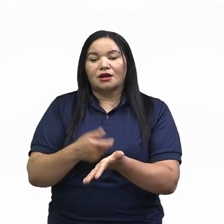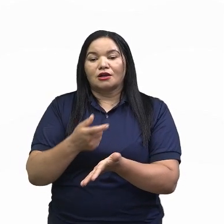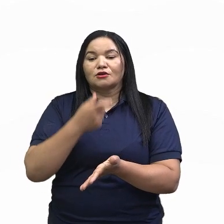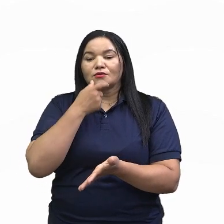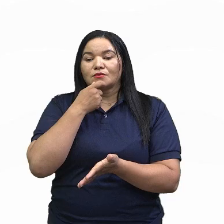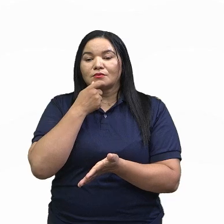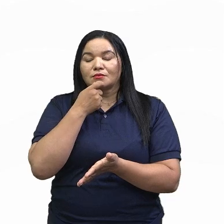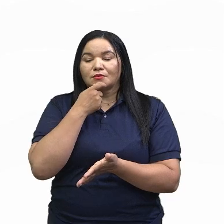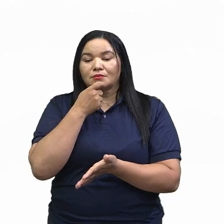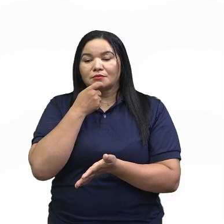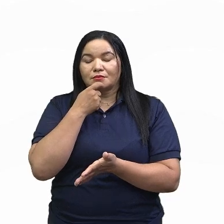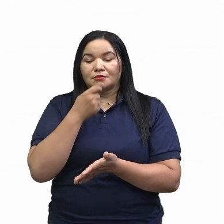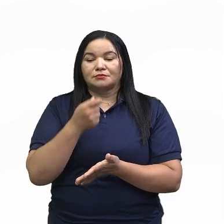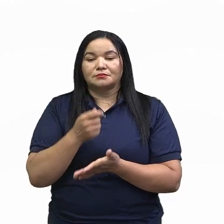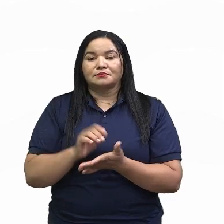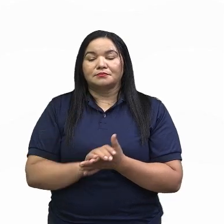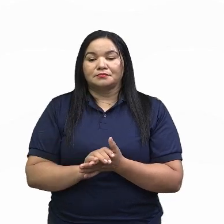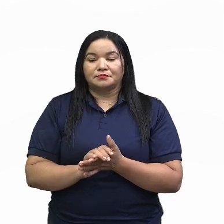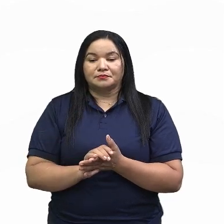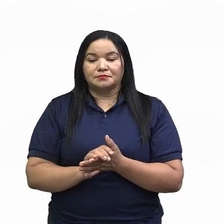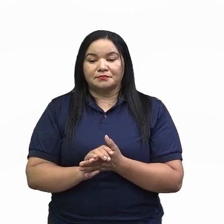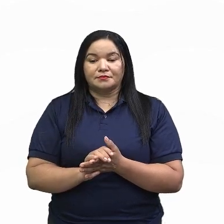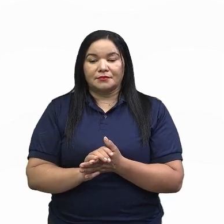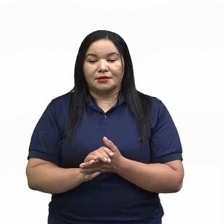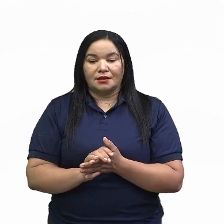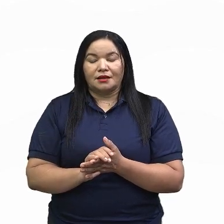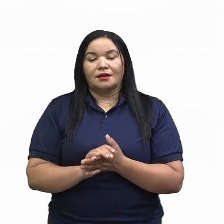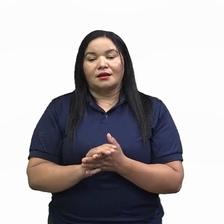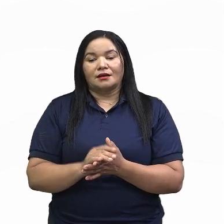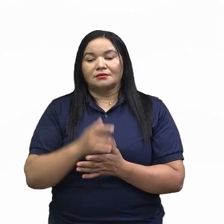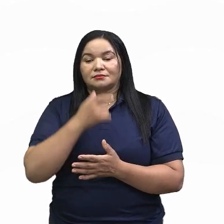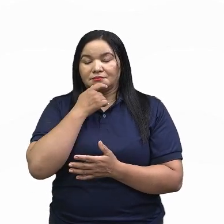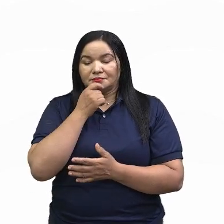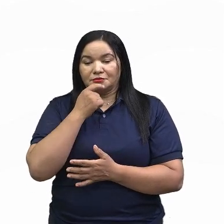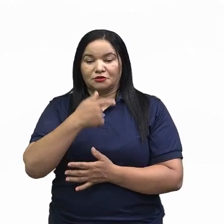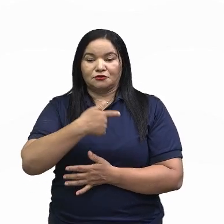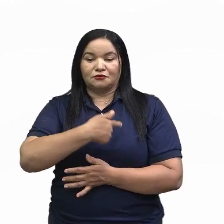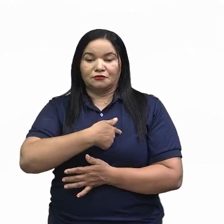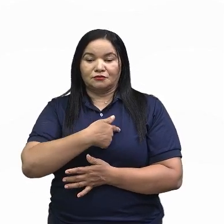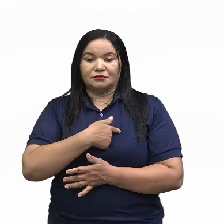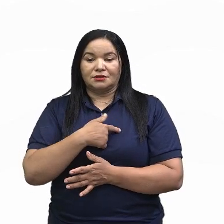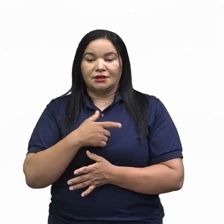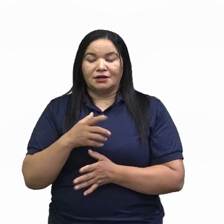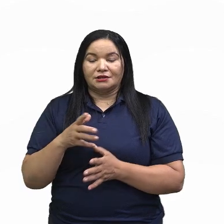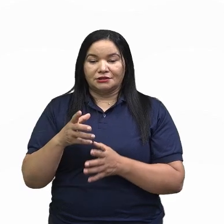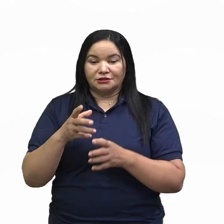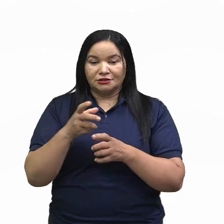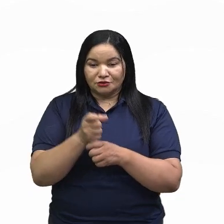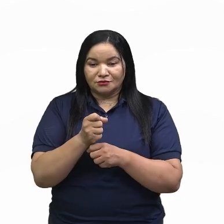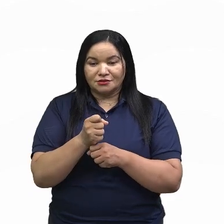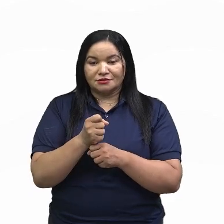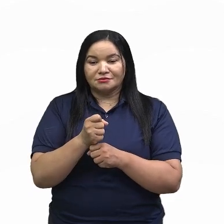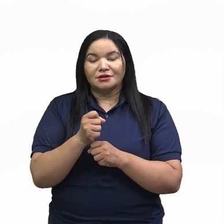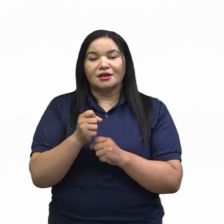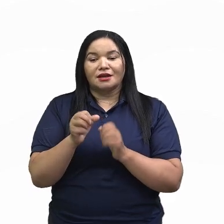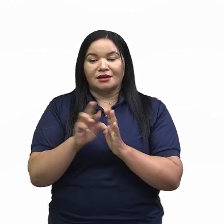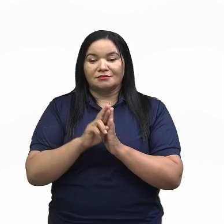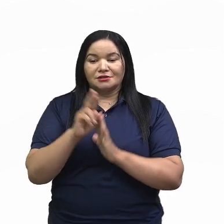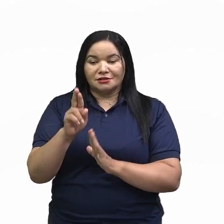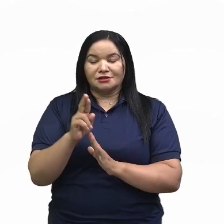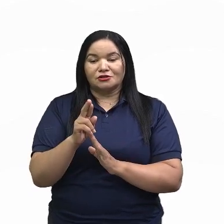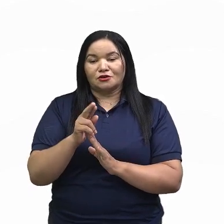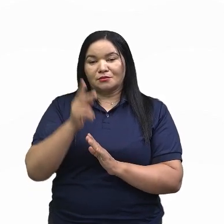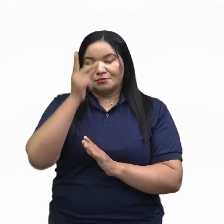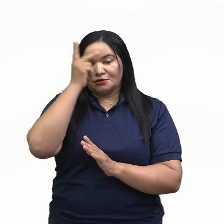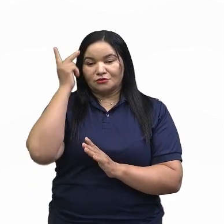figura do Vargas, né, sendo segurada pela representação de um